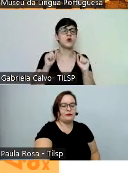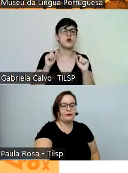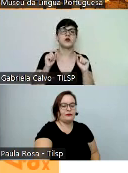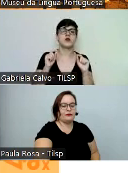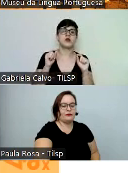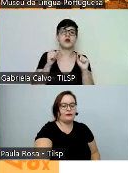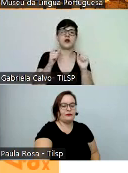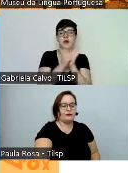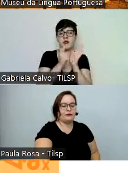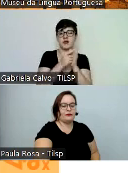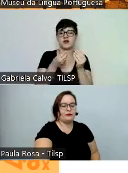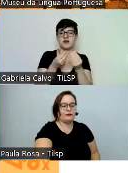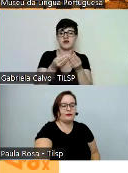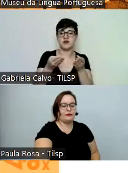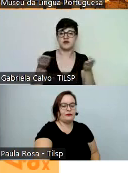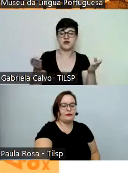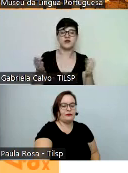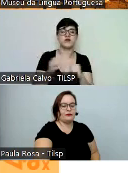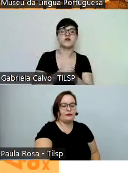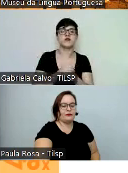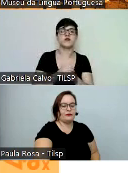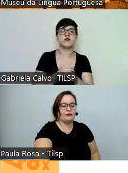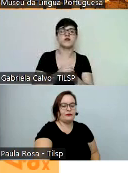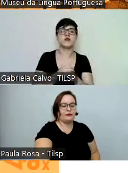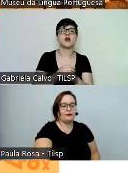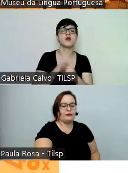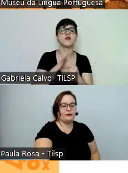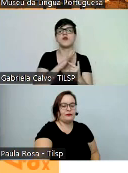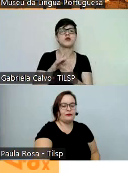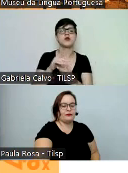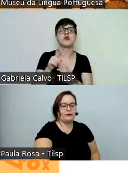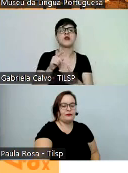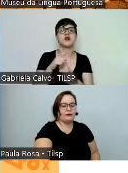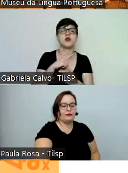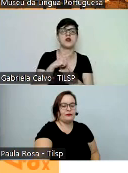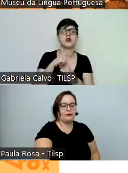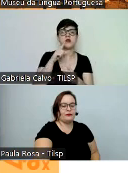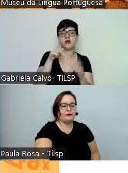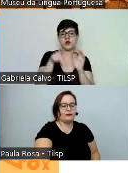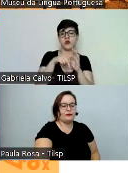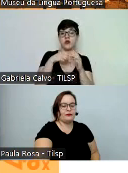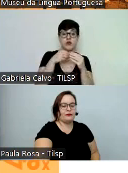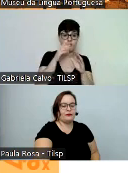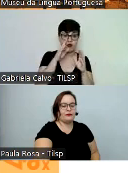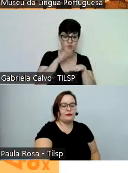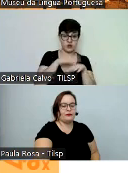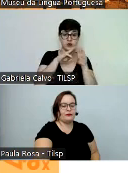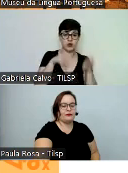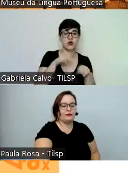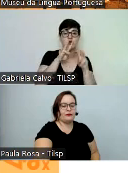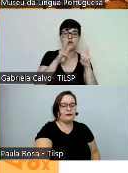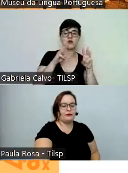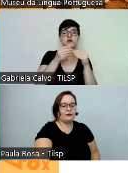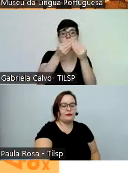as línguas indígenas no Canadá e disponibilizá-los de graça no nosso site é interessante só apostilas